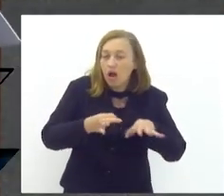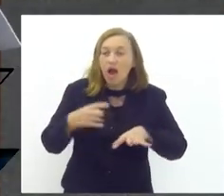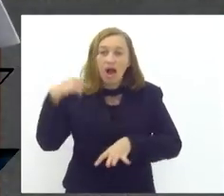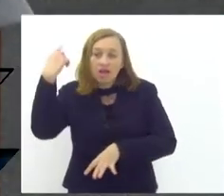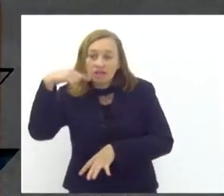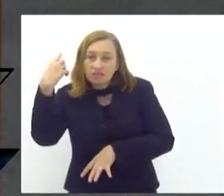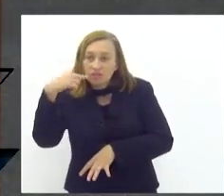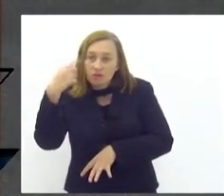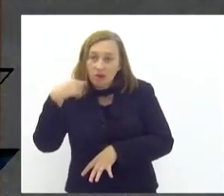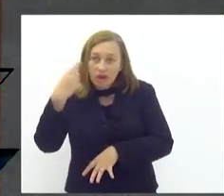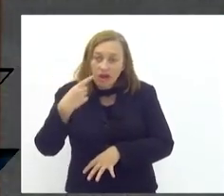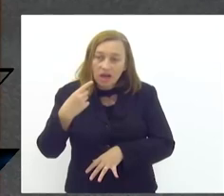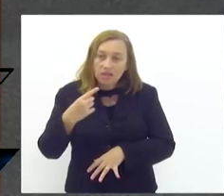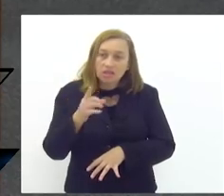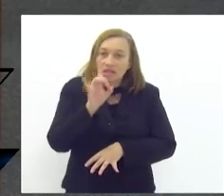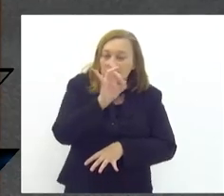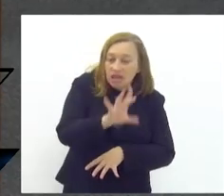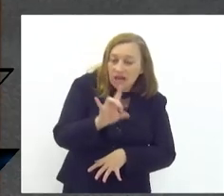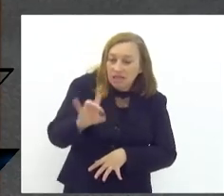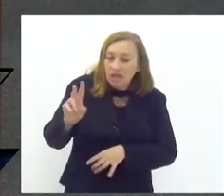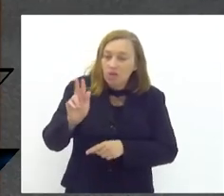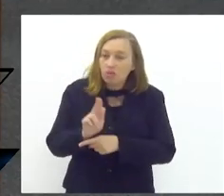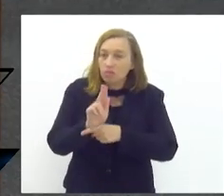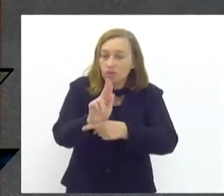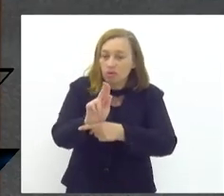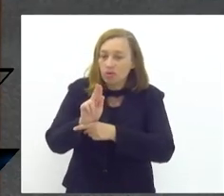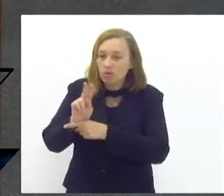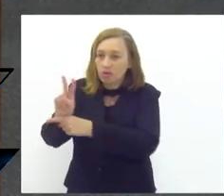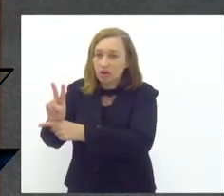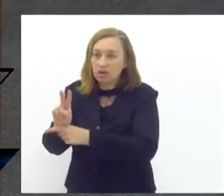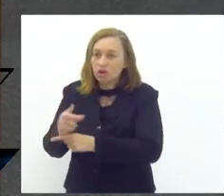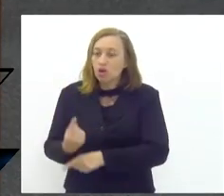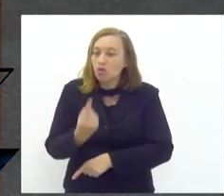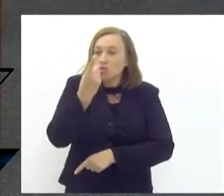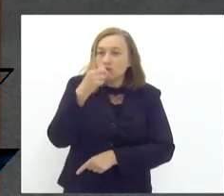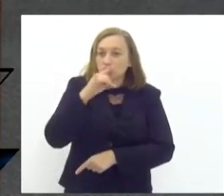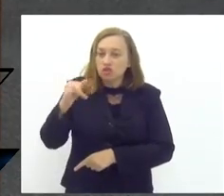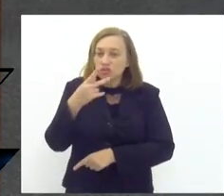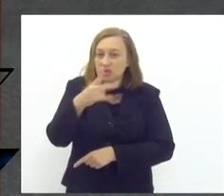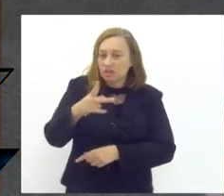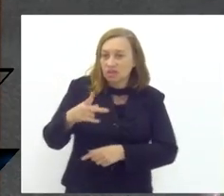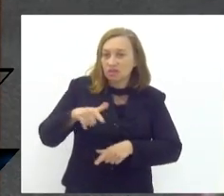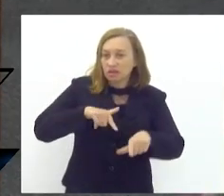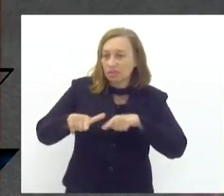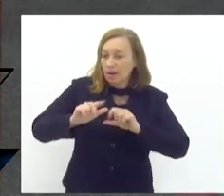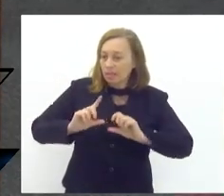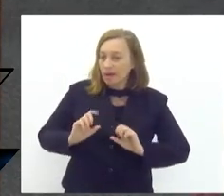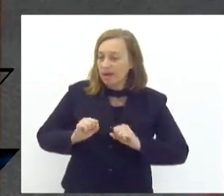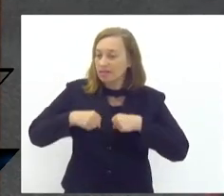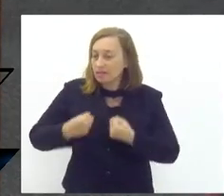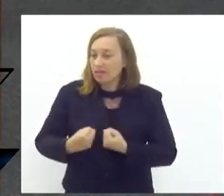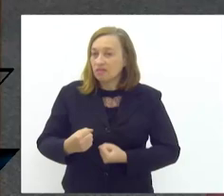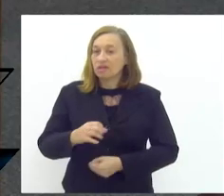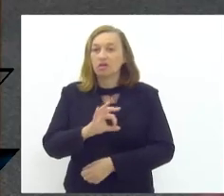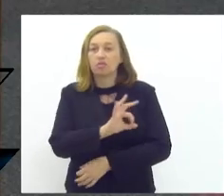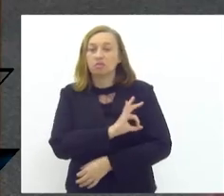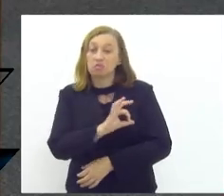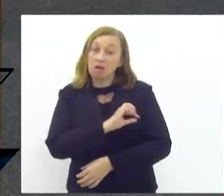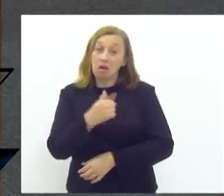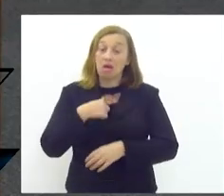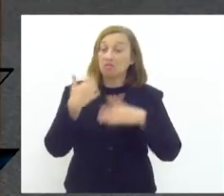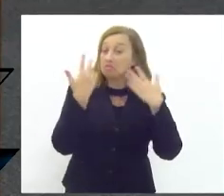em que cada um dos Procuradores ofereçam dia do seu trabalho para defender um policial eu vou estar aqui